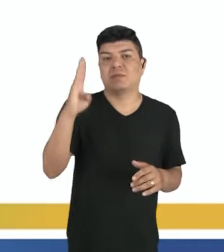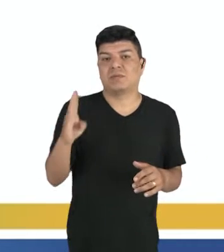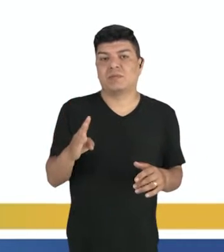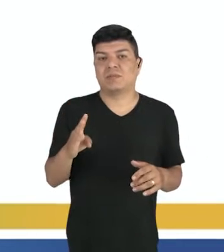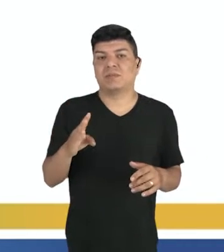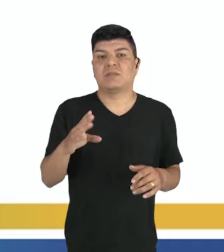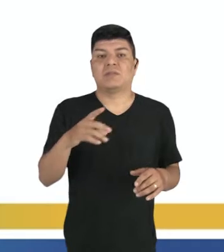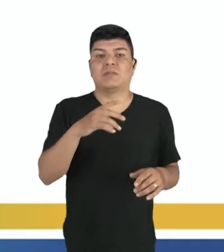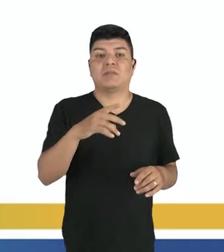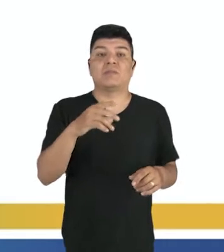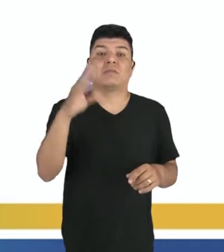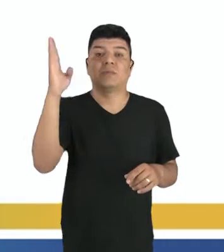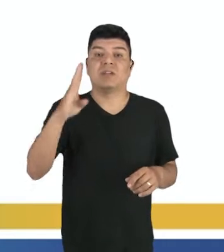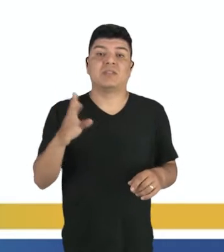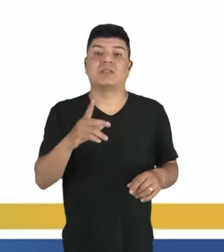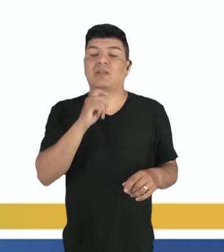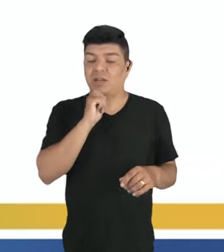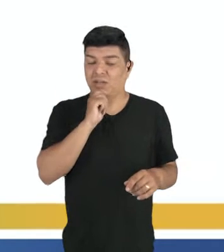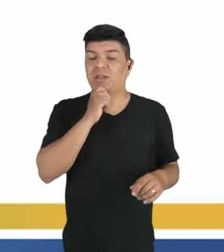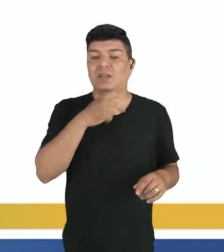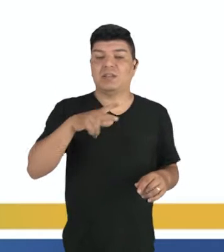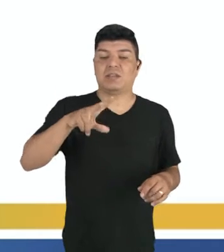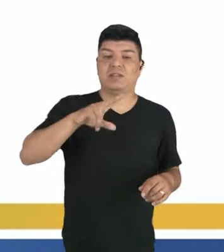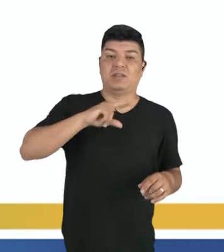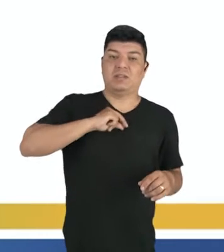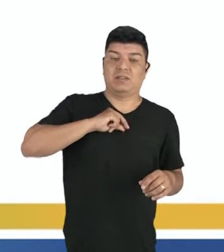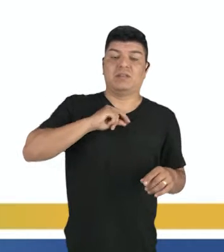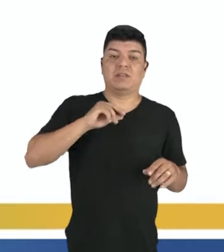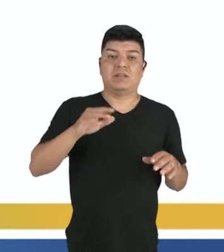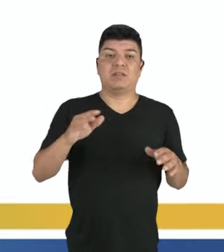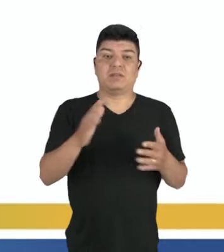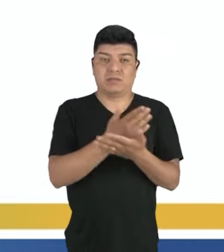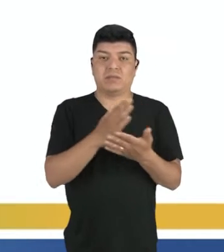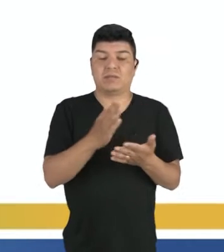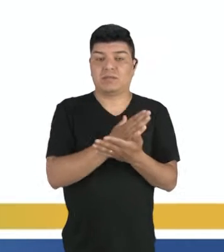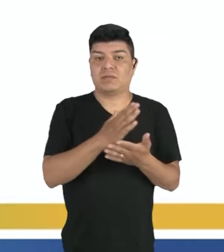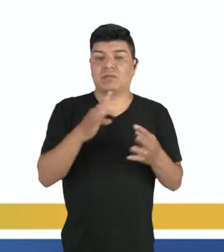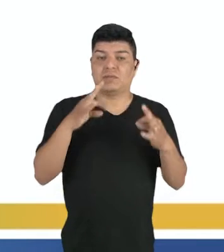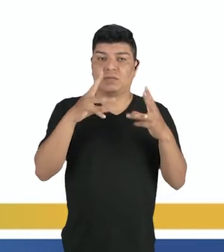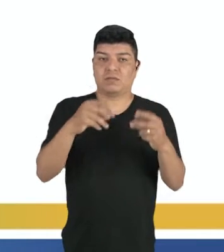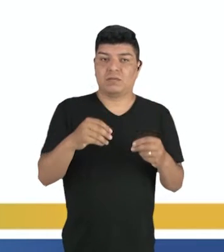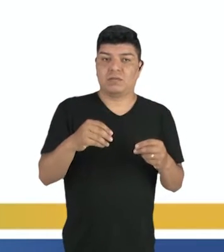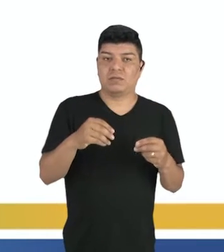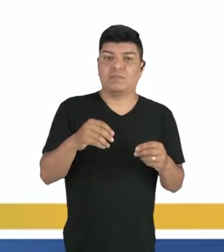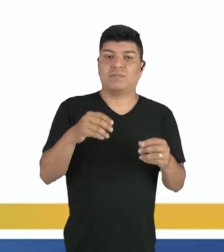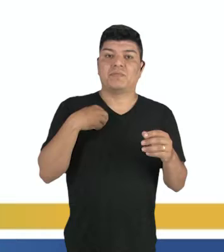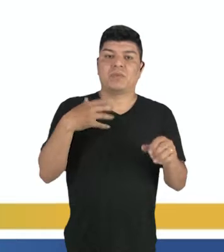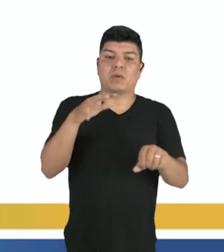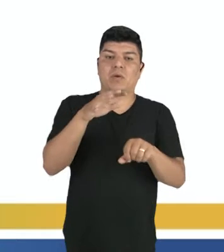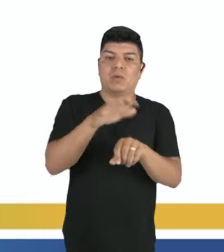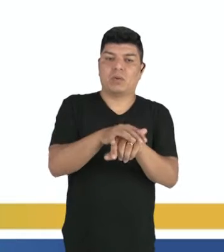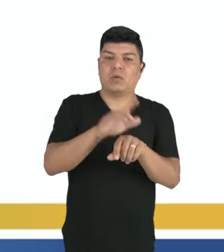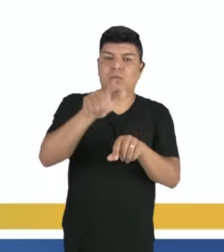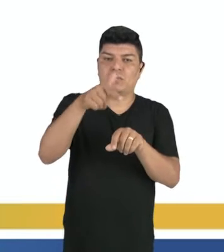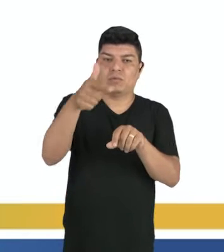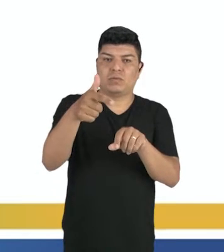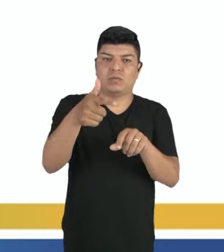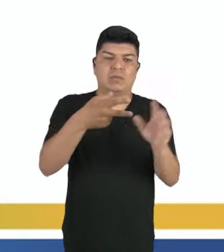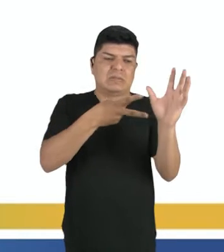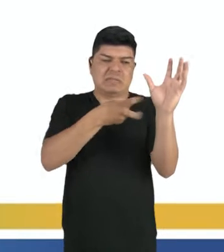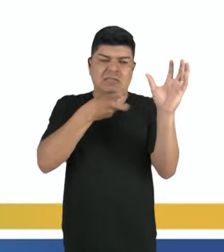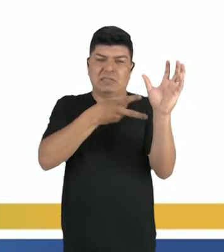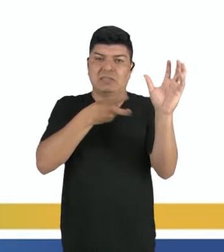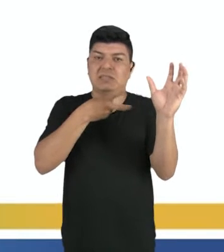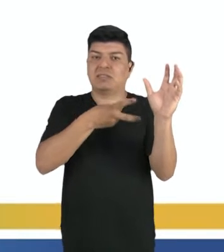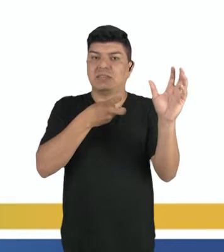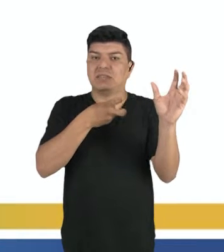era colônia de Portugal, todo mundo sabe dessa história. E um país que é colônia de exploração de um outro, ele é